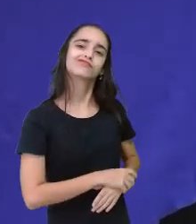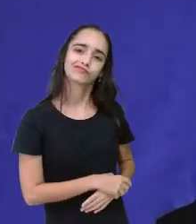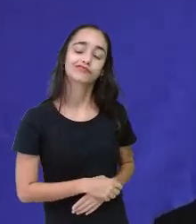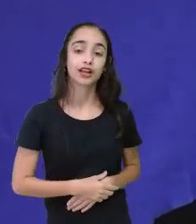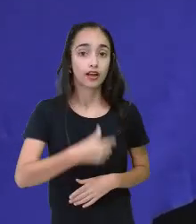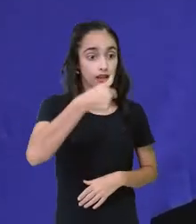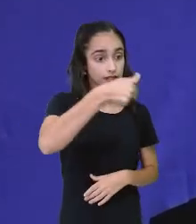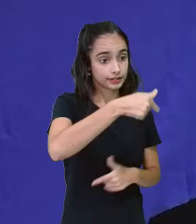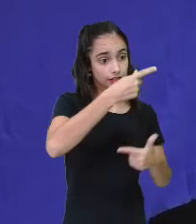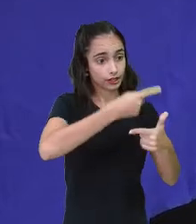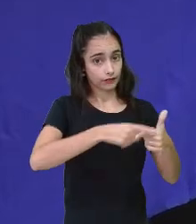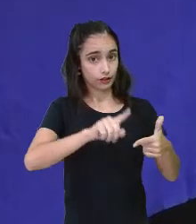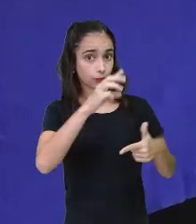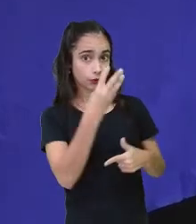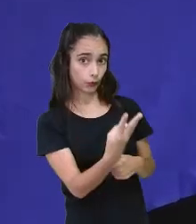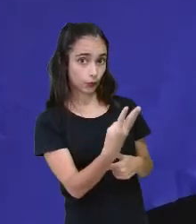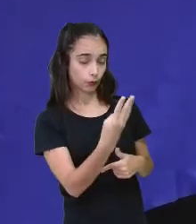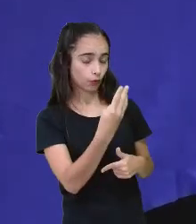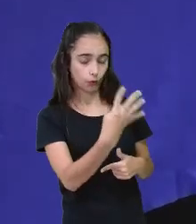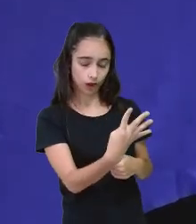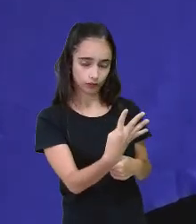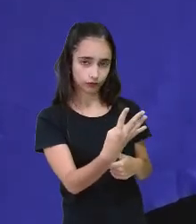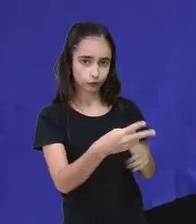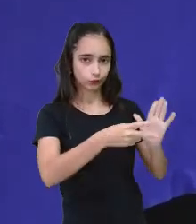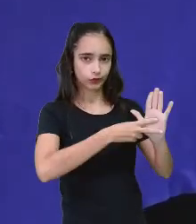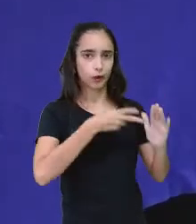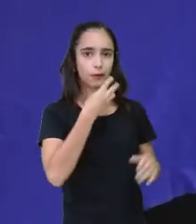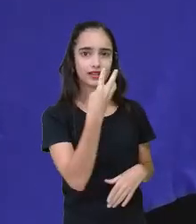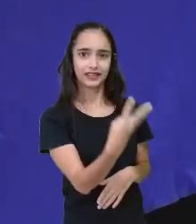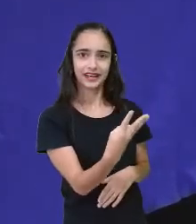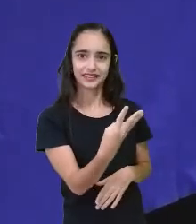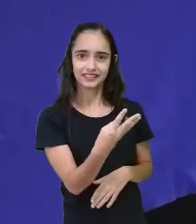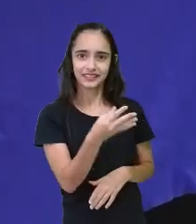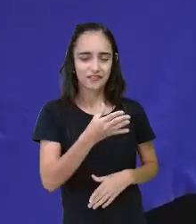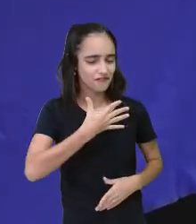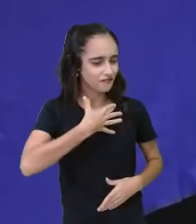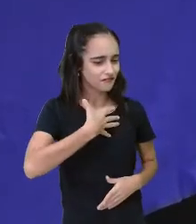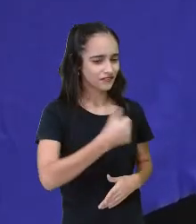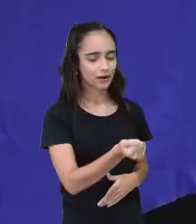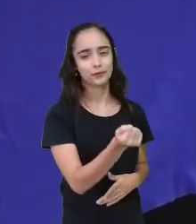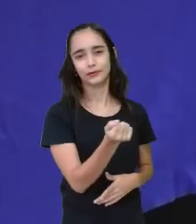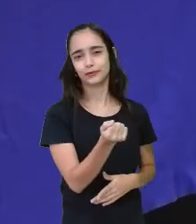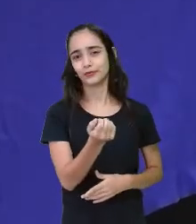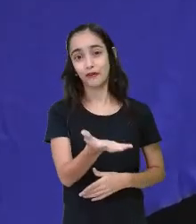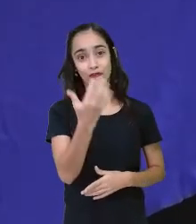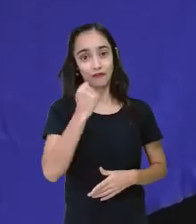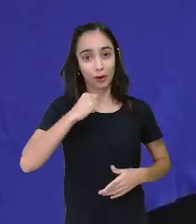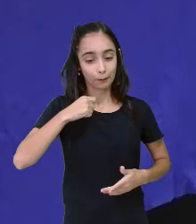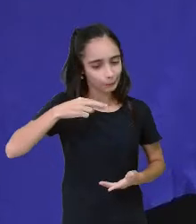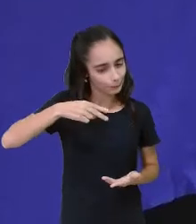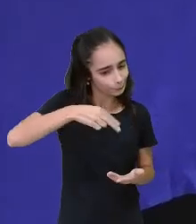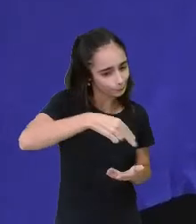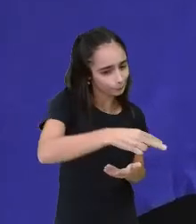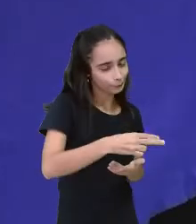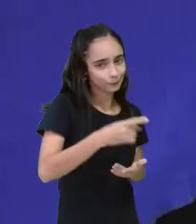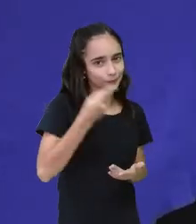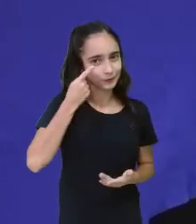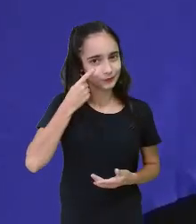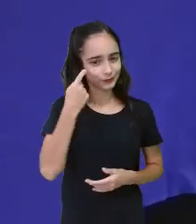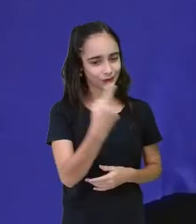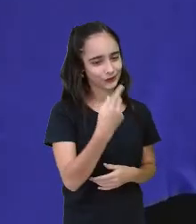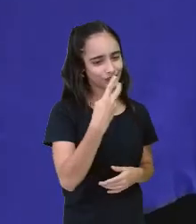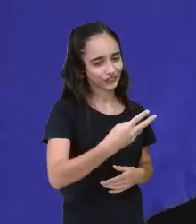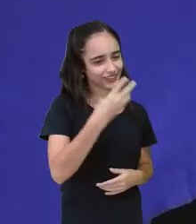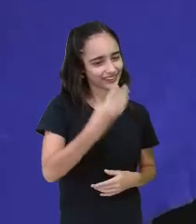7 por 4 vai sobrar 3, tá? Então, vamos embora. Olha, 1, 2,